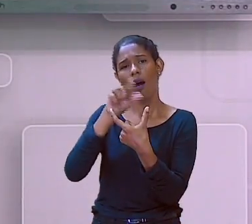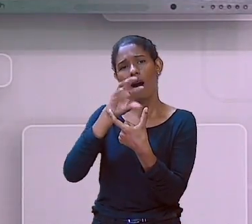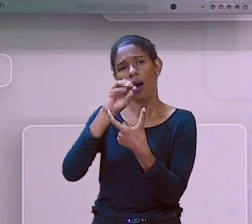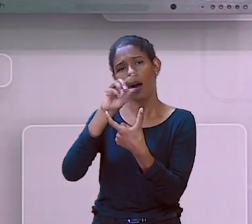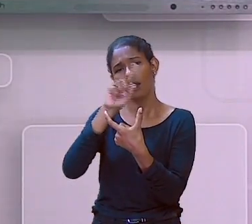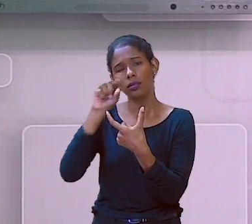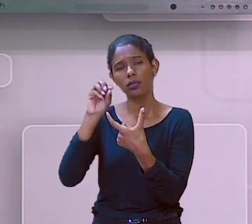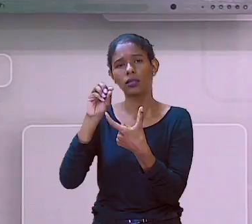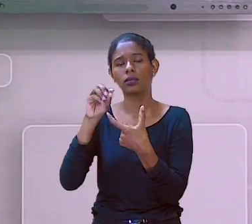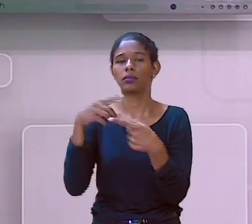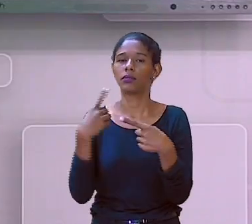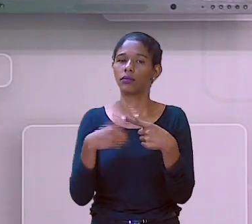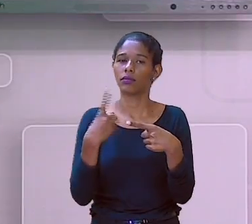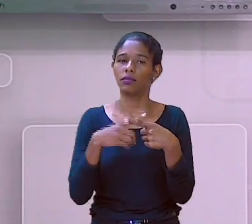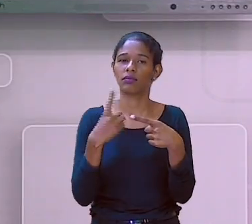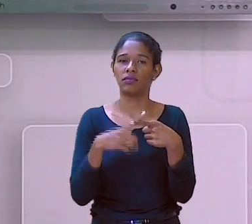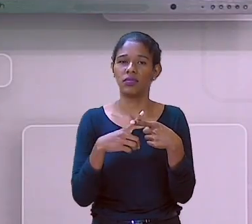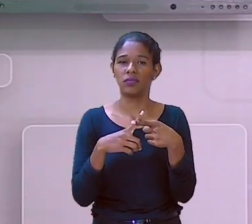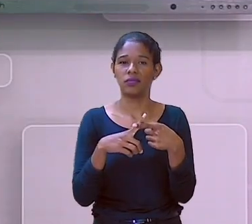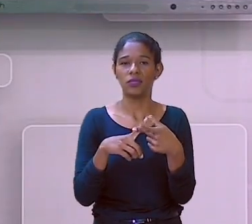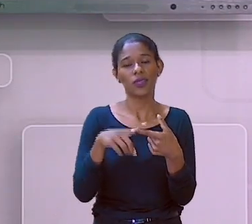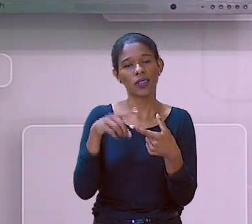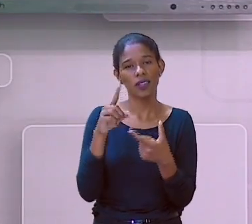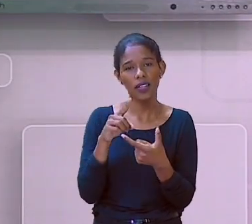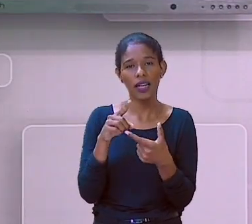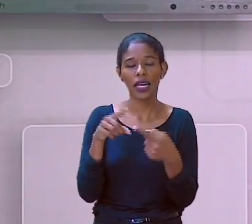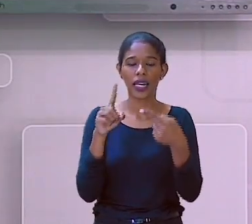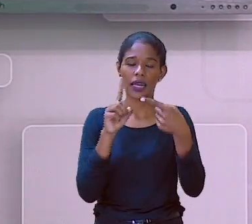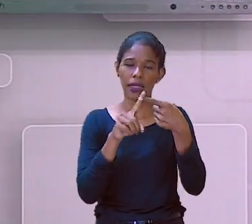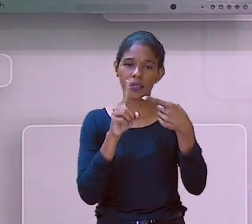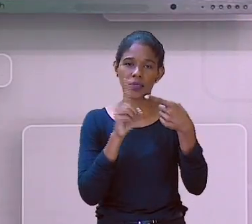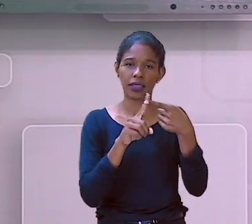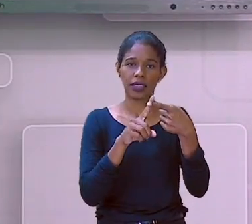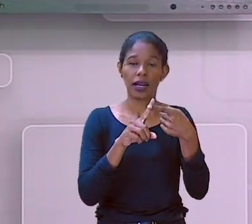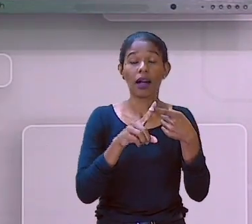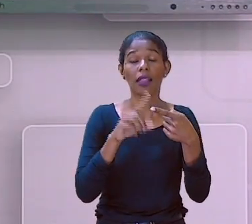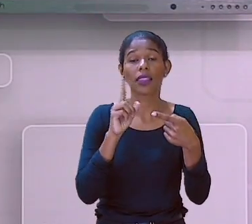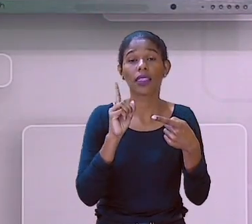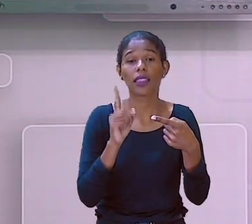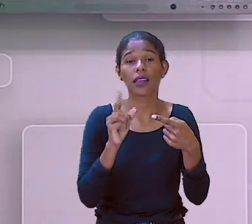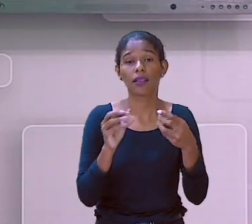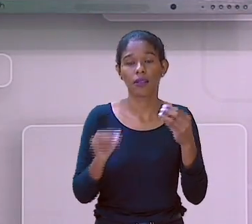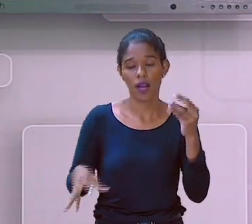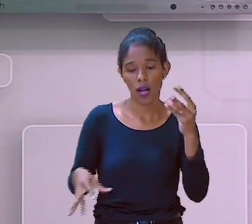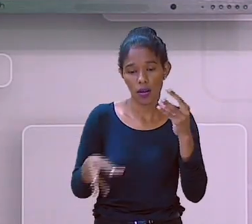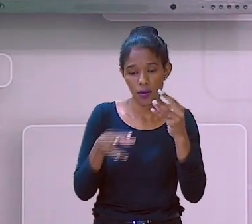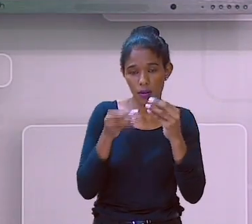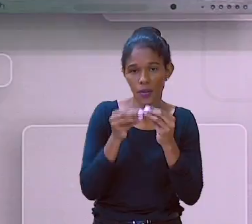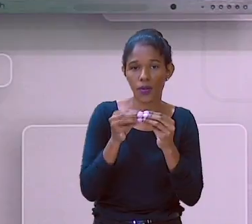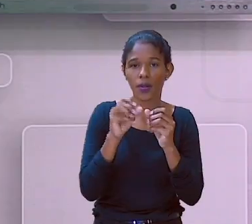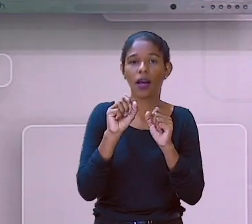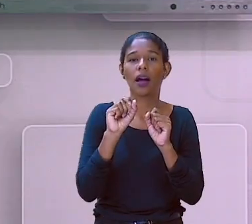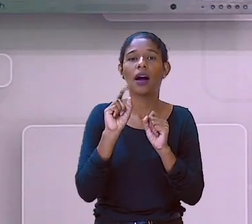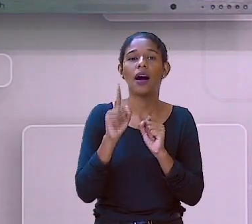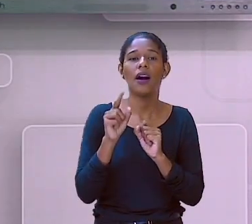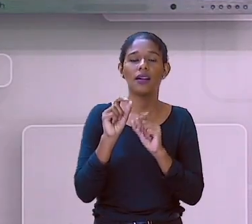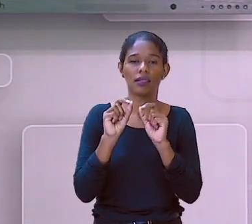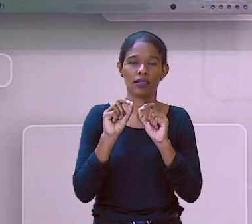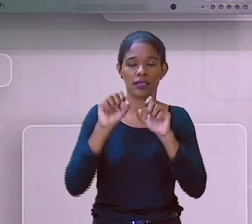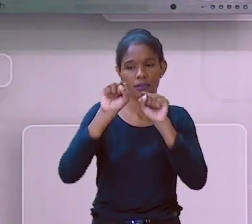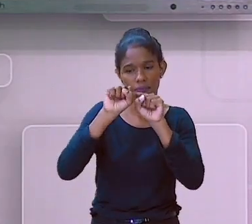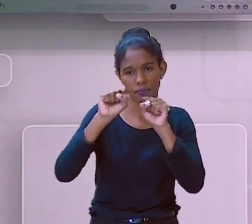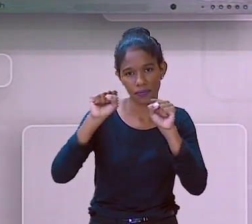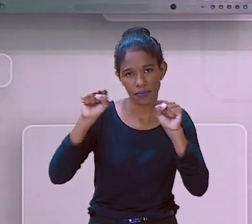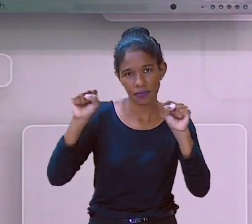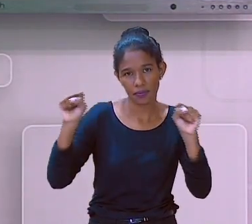está associada a uma grandeza. Neste caso, a nossa grandeza aqui vai ser